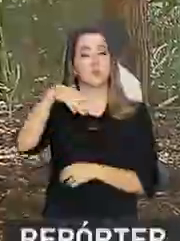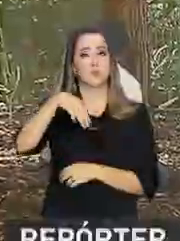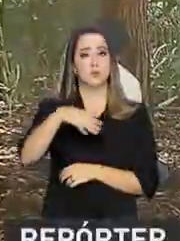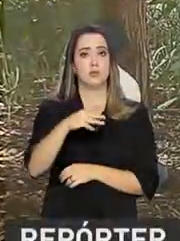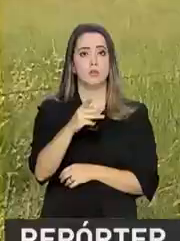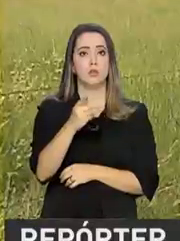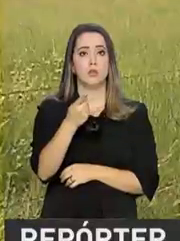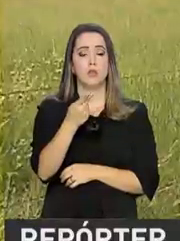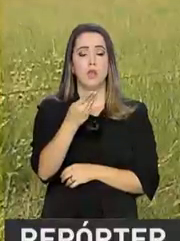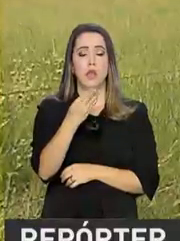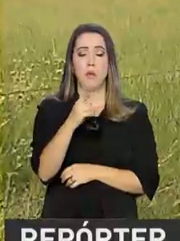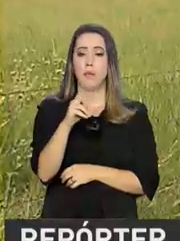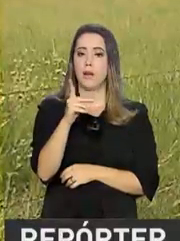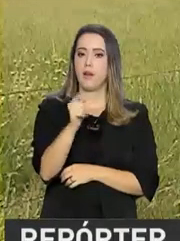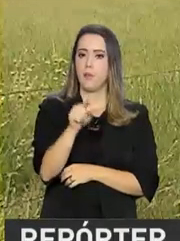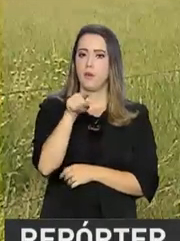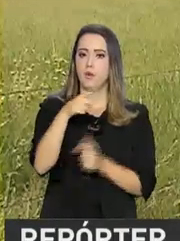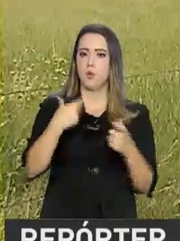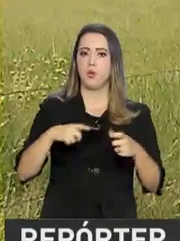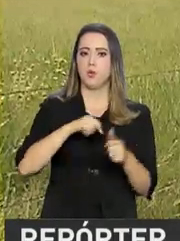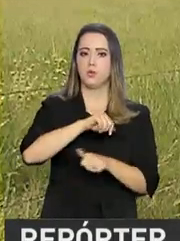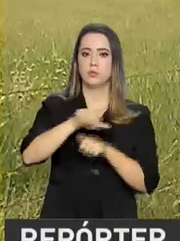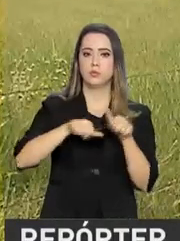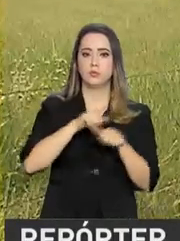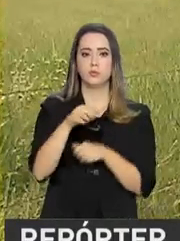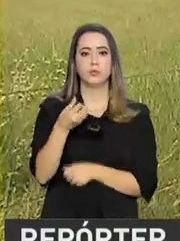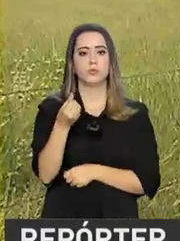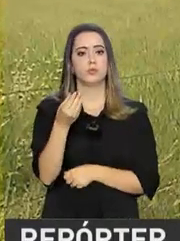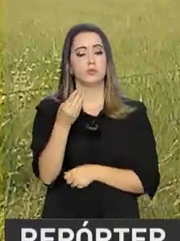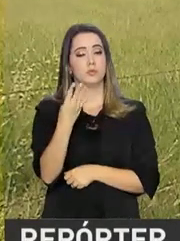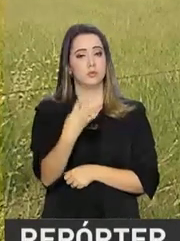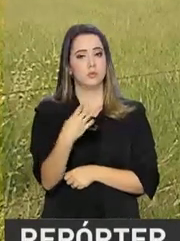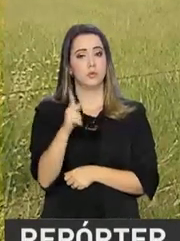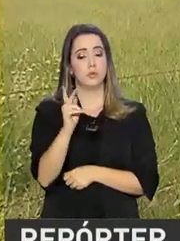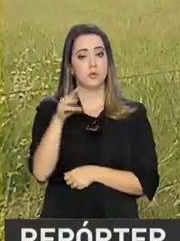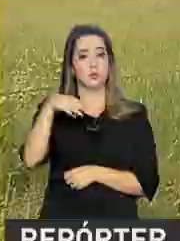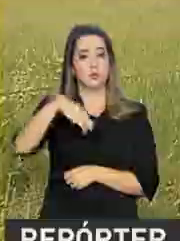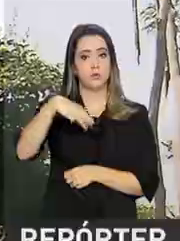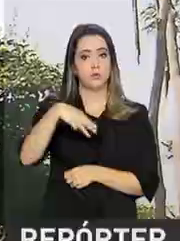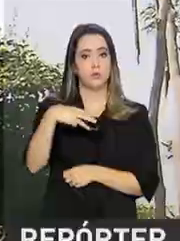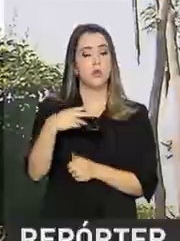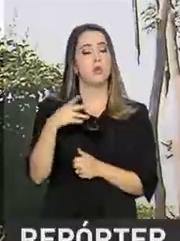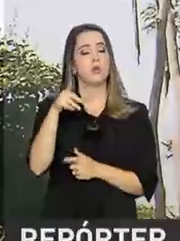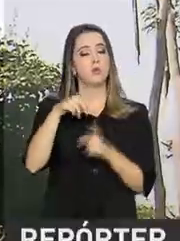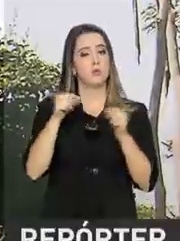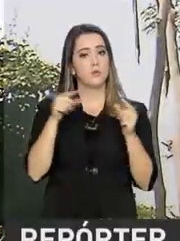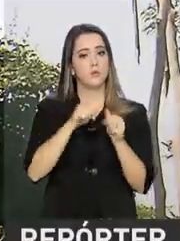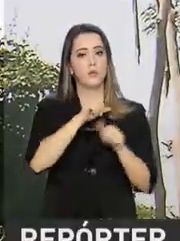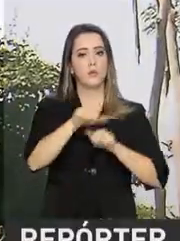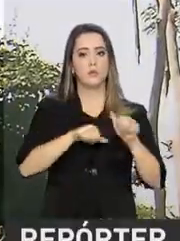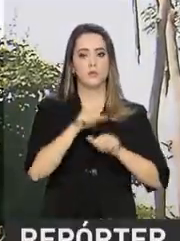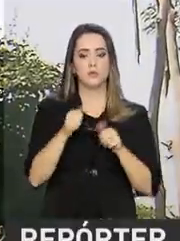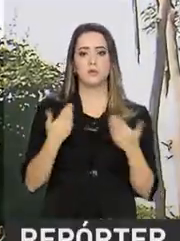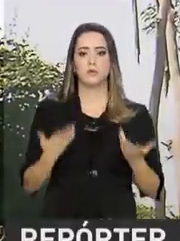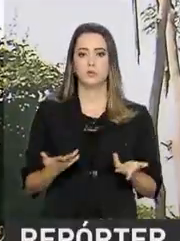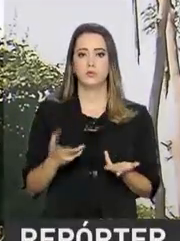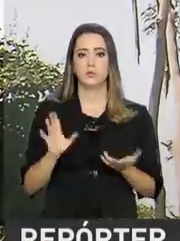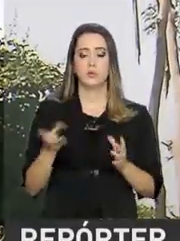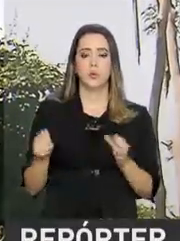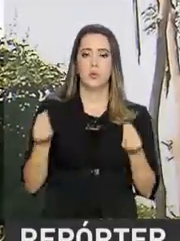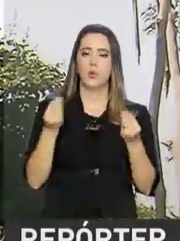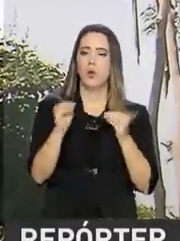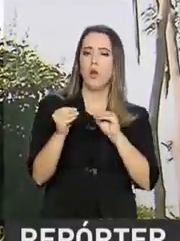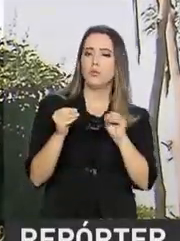projeto biomas a paisagem do local que fica a 64 quilômetros de brasília está mudando com a reintrodução